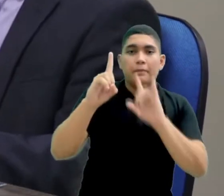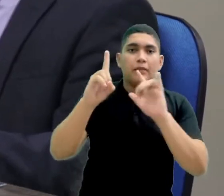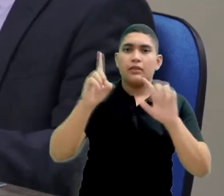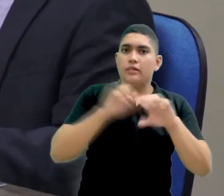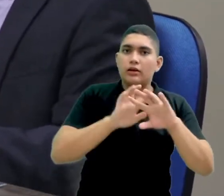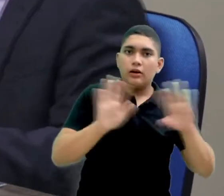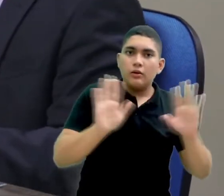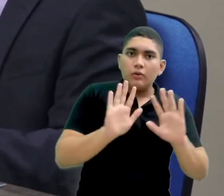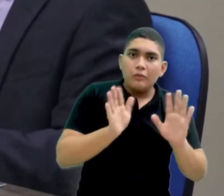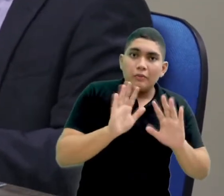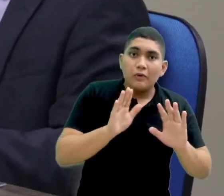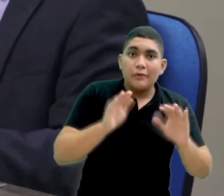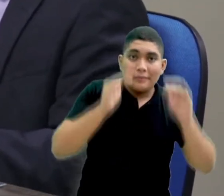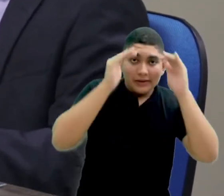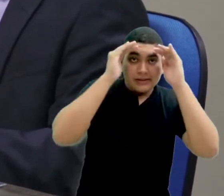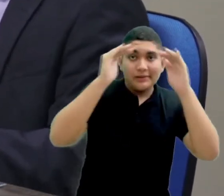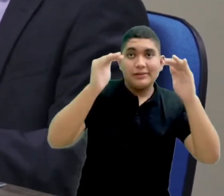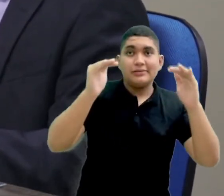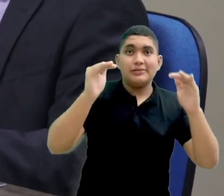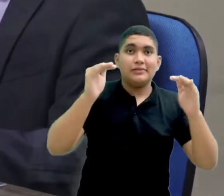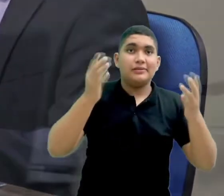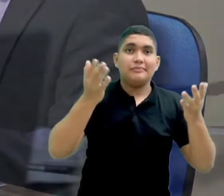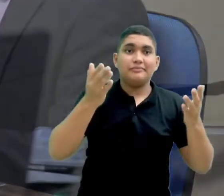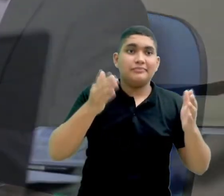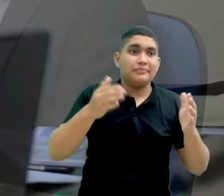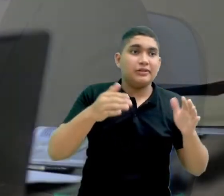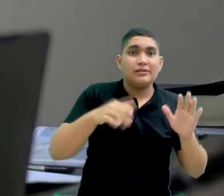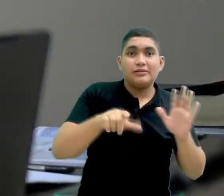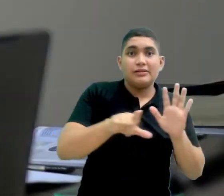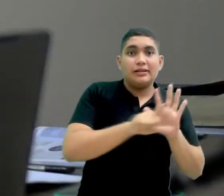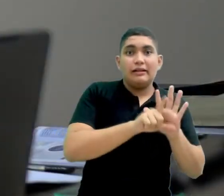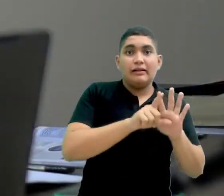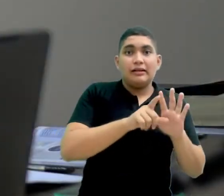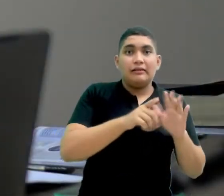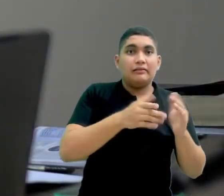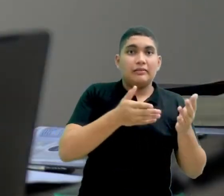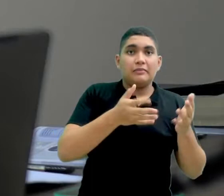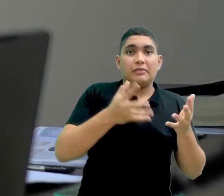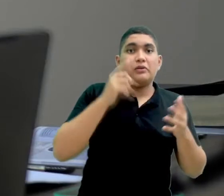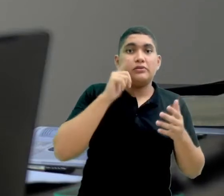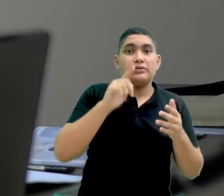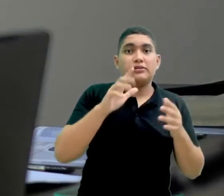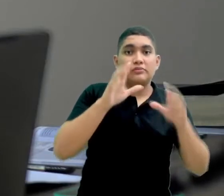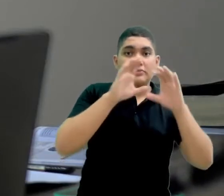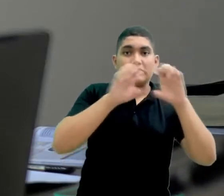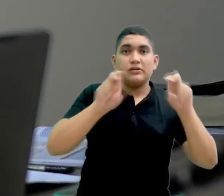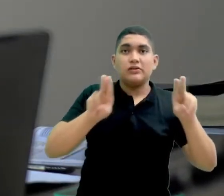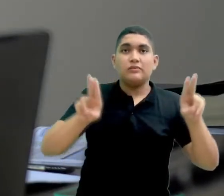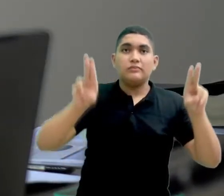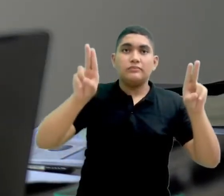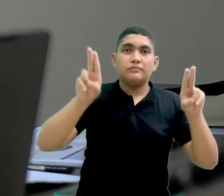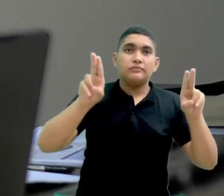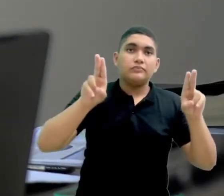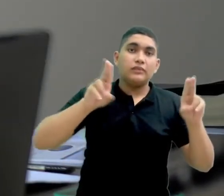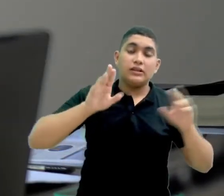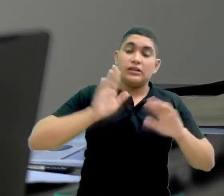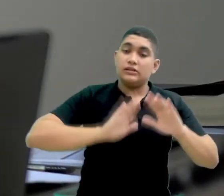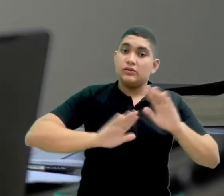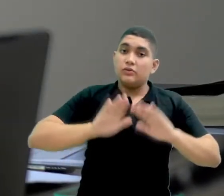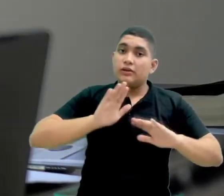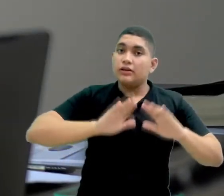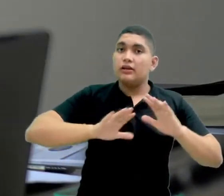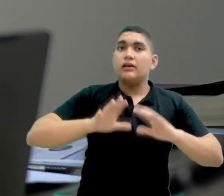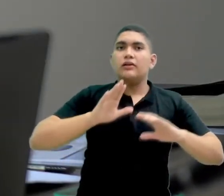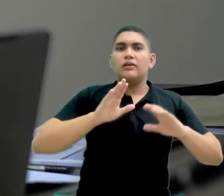inclinações internas. E é interessante que esse zelo, né, dos fariseus surge em um